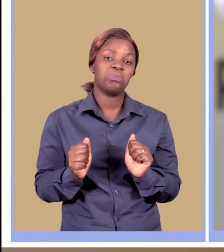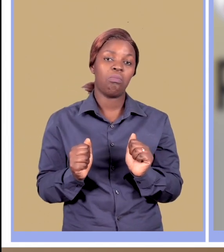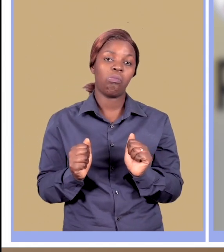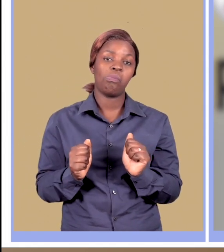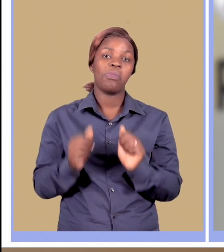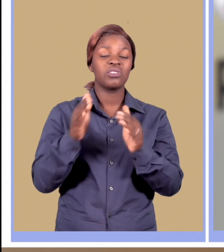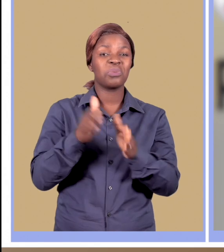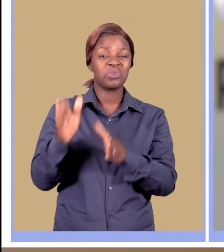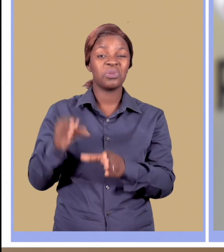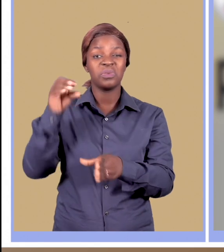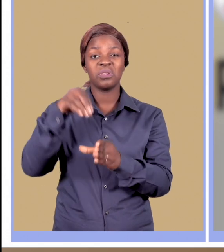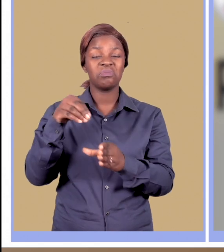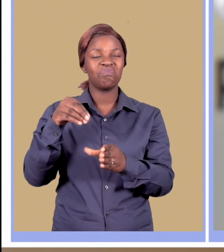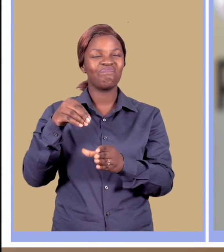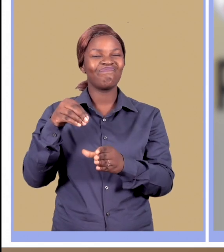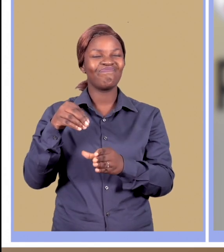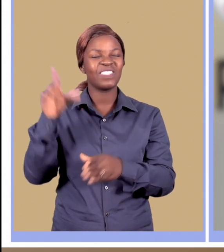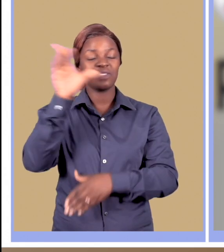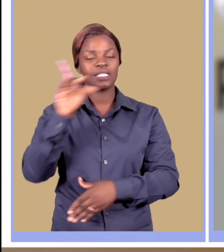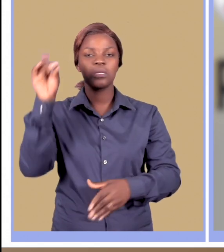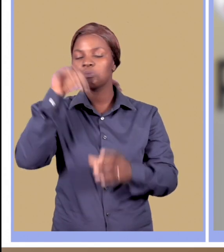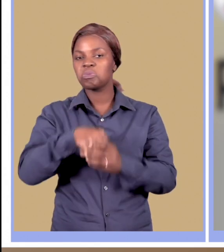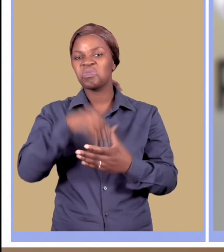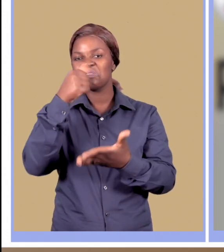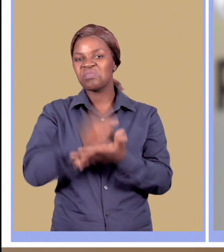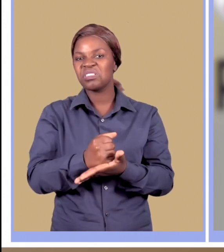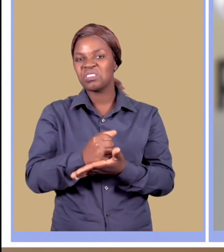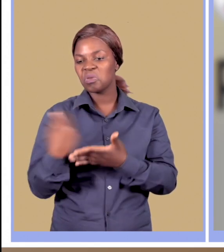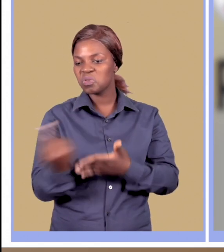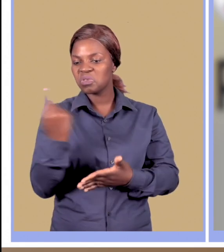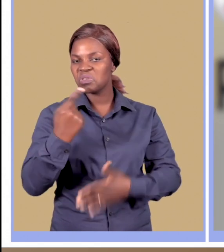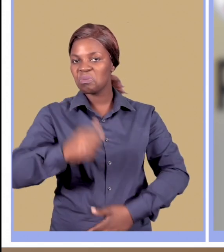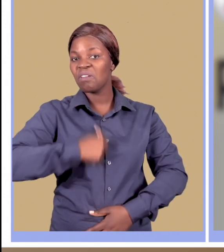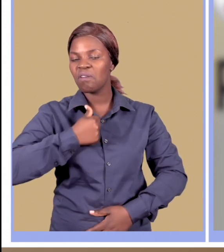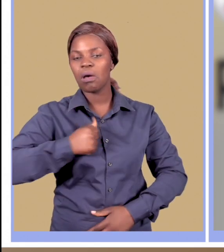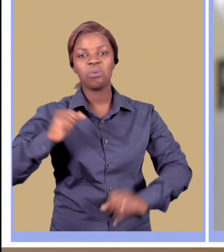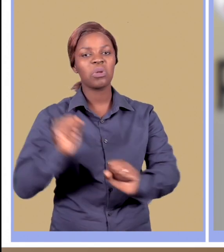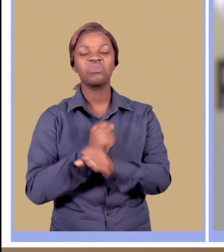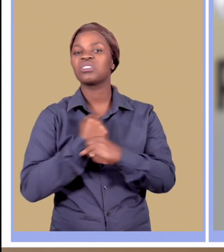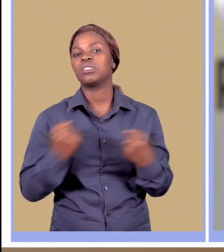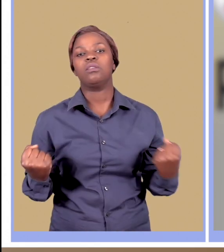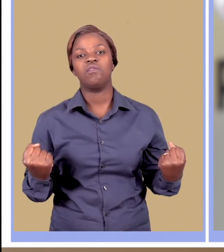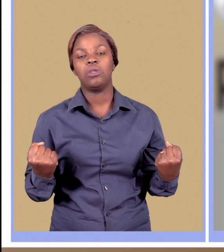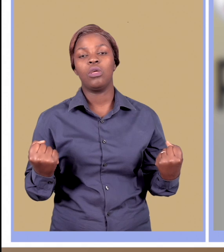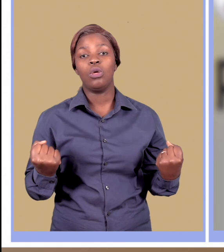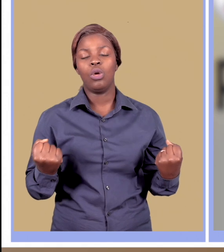são incluídas na tomada de decisão, na própria planificação para que esta pessoa também